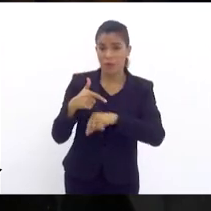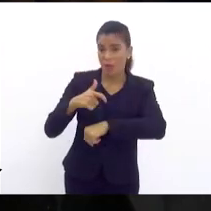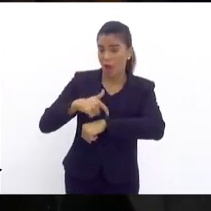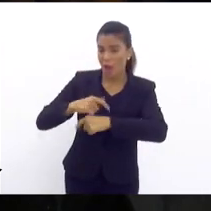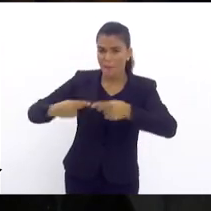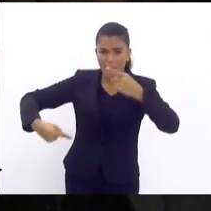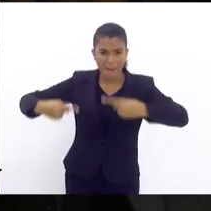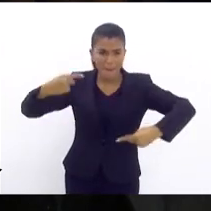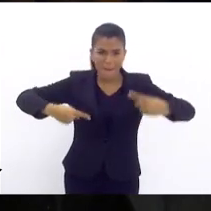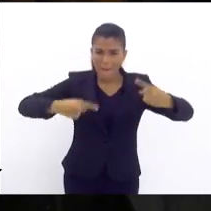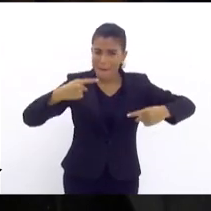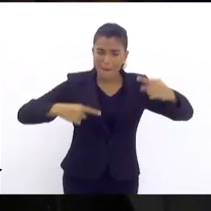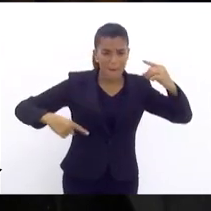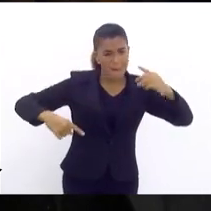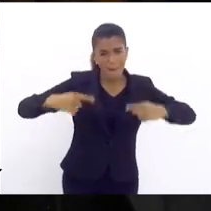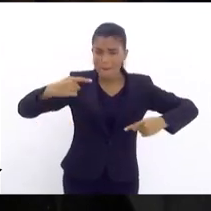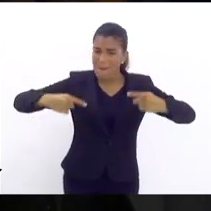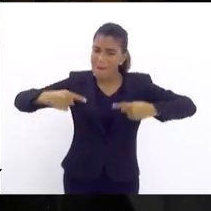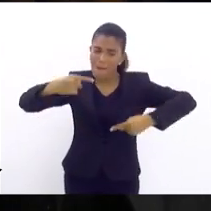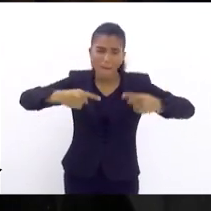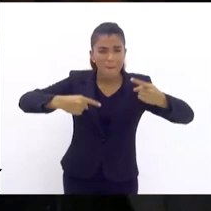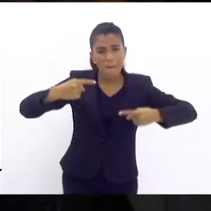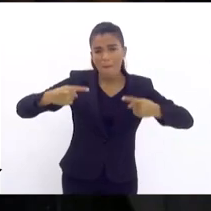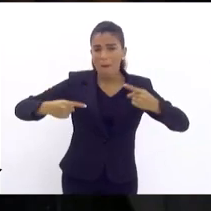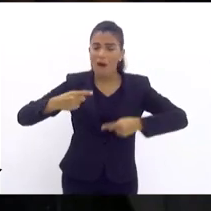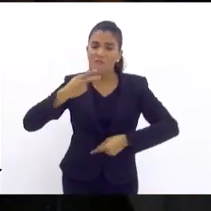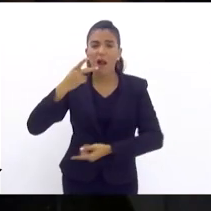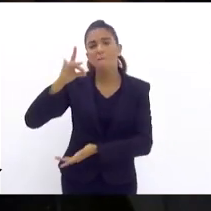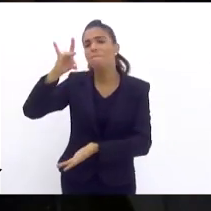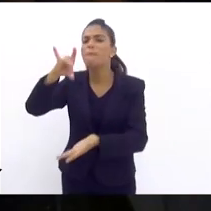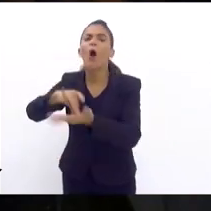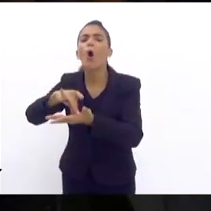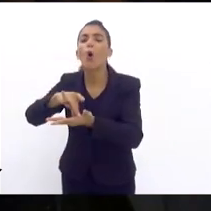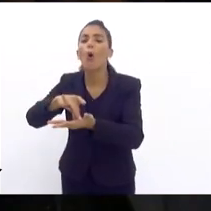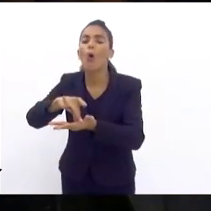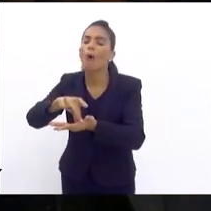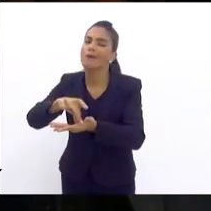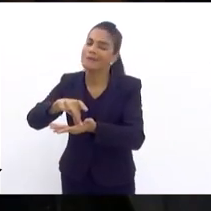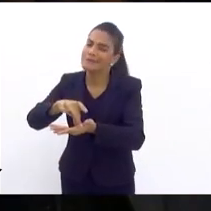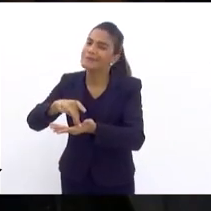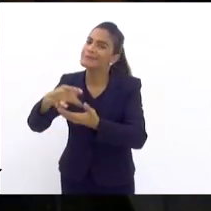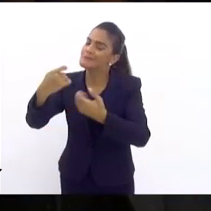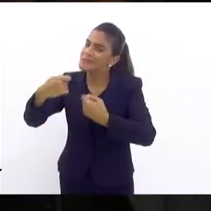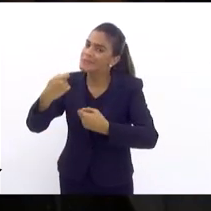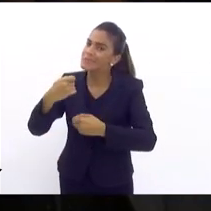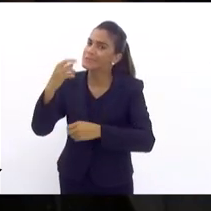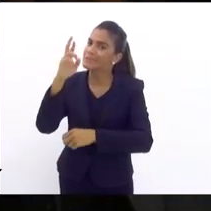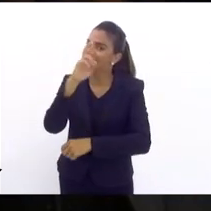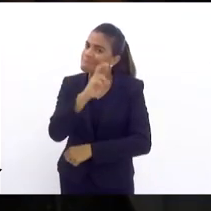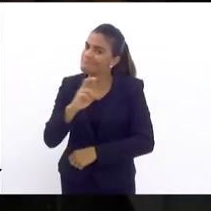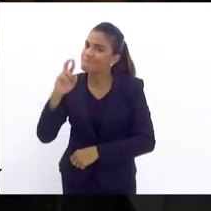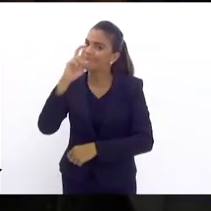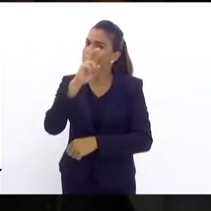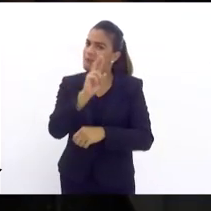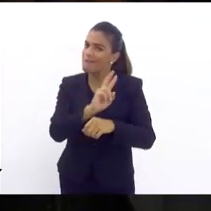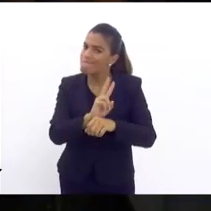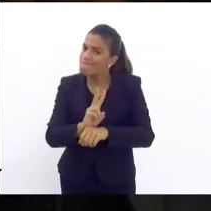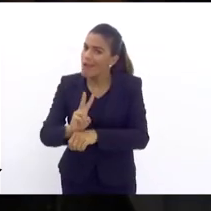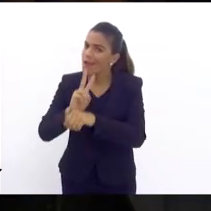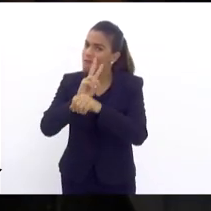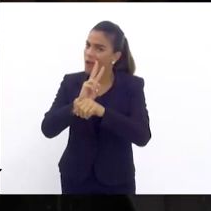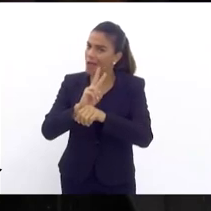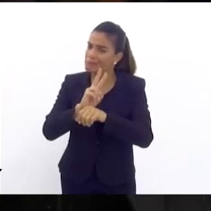da discussão se fazem afirmações que vale a pena depois verificar se não for verdadeira